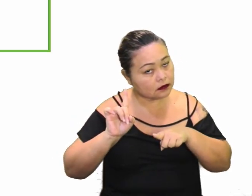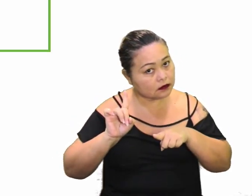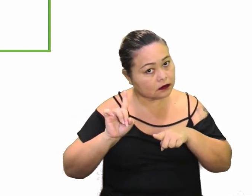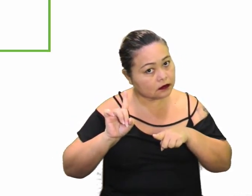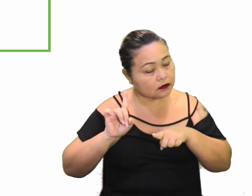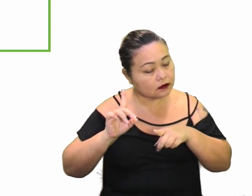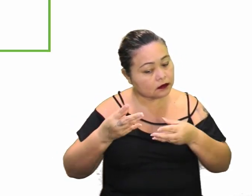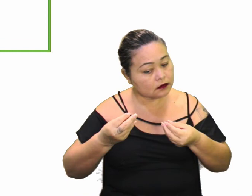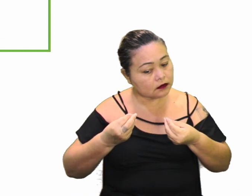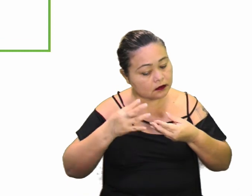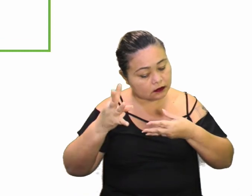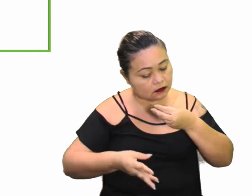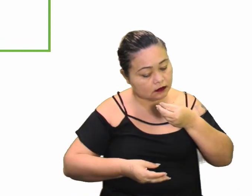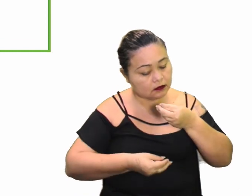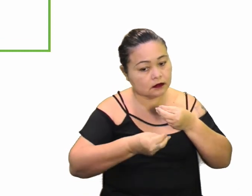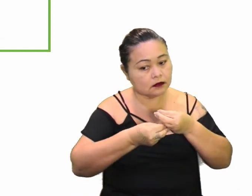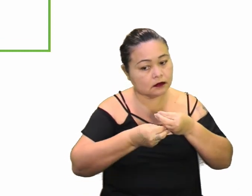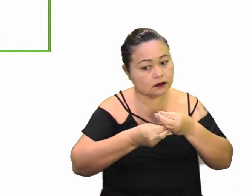fantasia ao